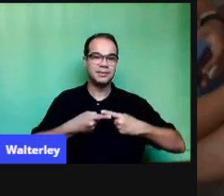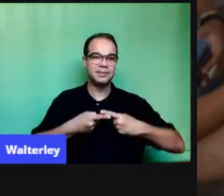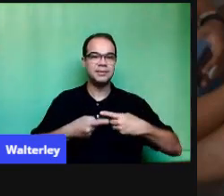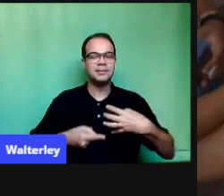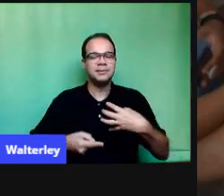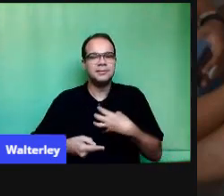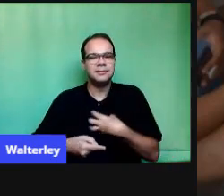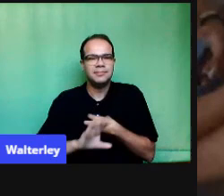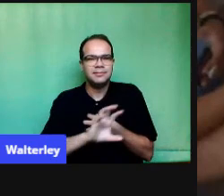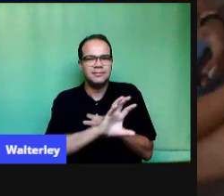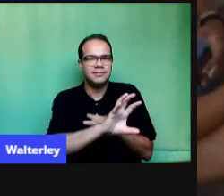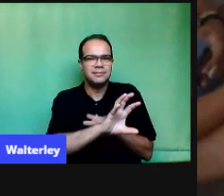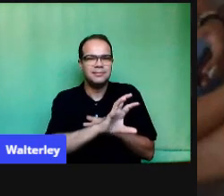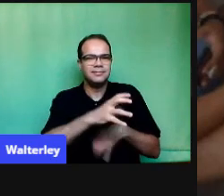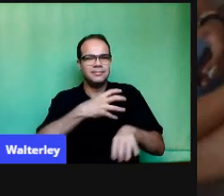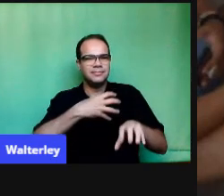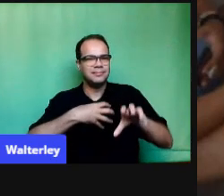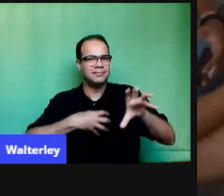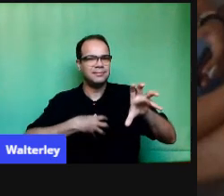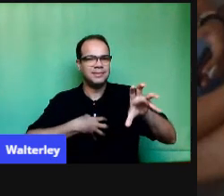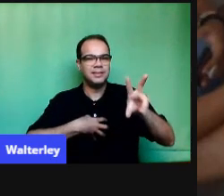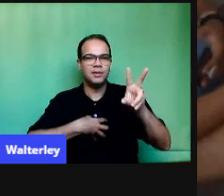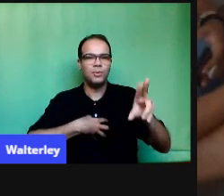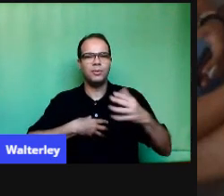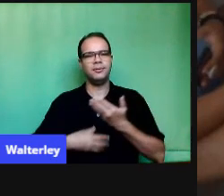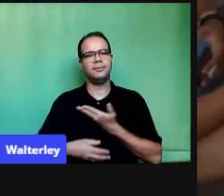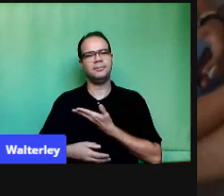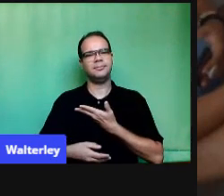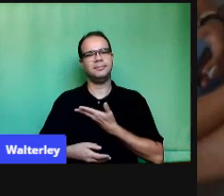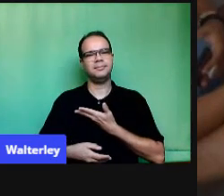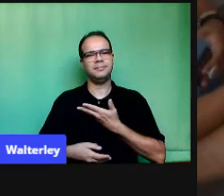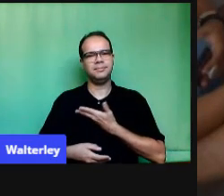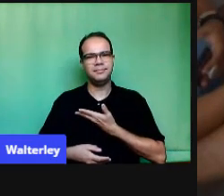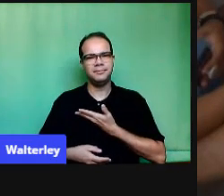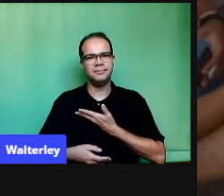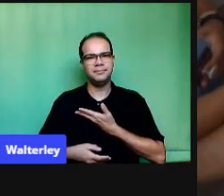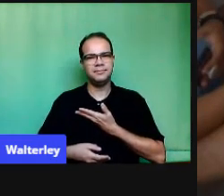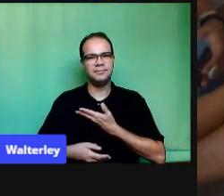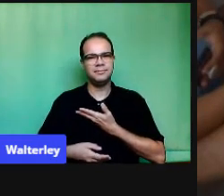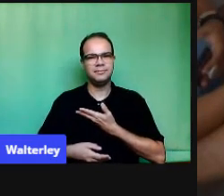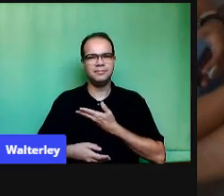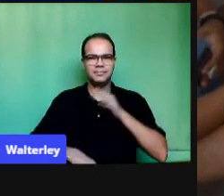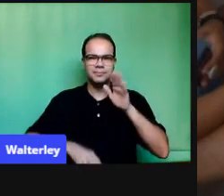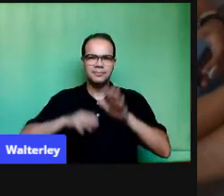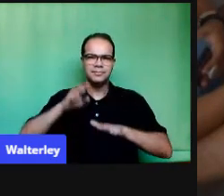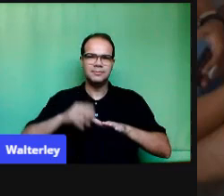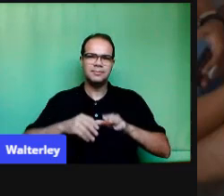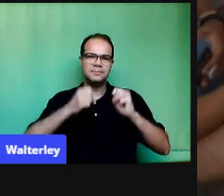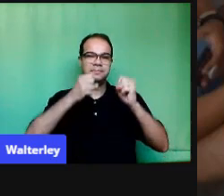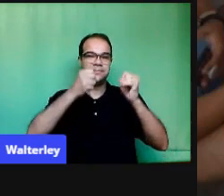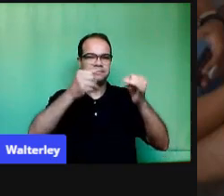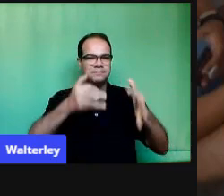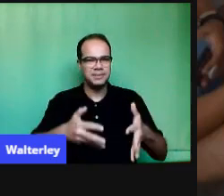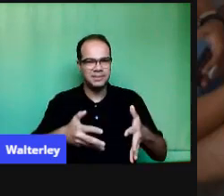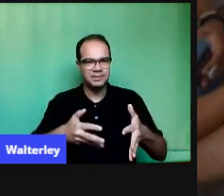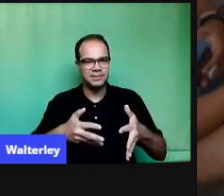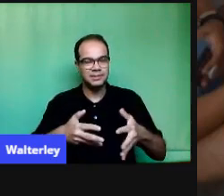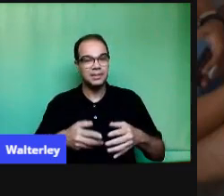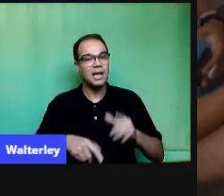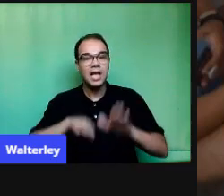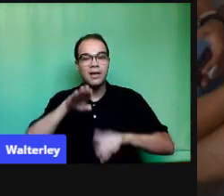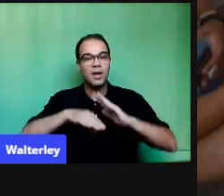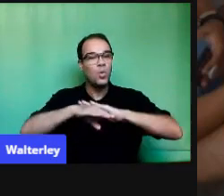se torna um amigo, né? Para quem ela conta, inclusive, o seu sofrimento.